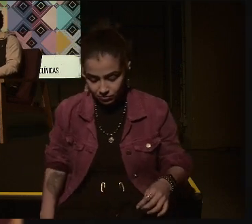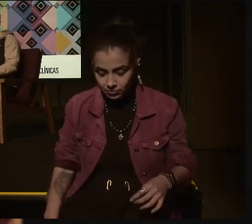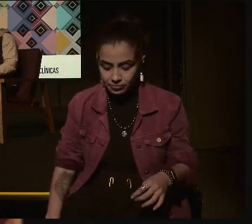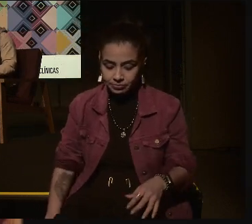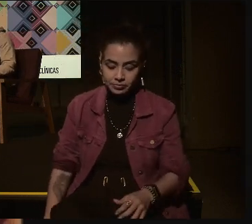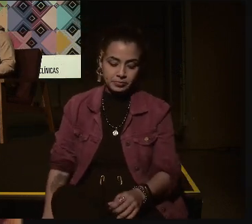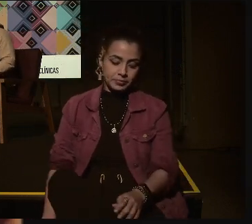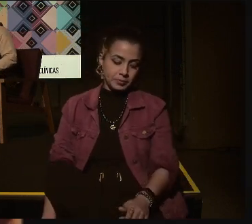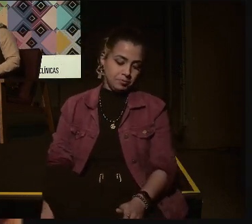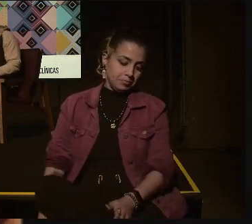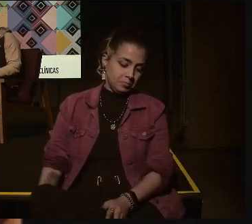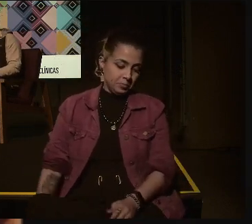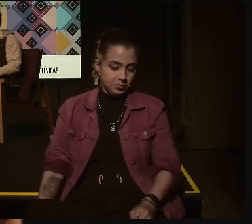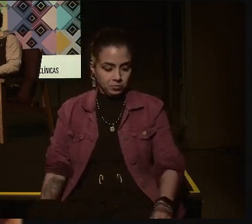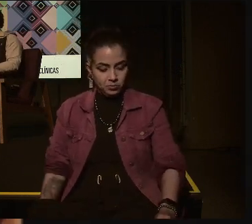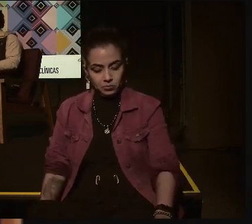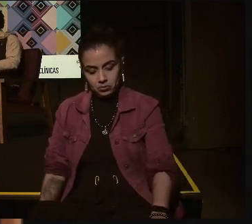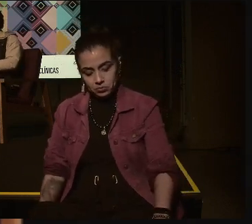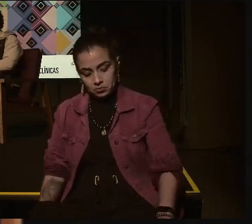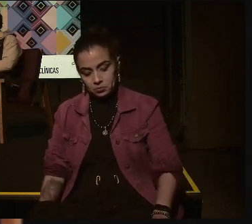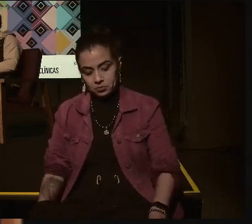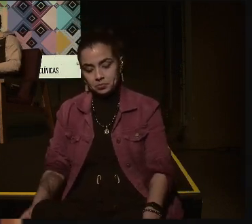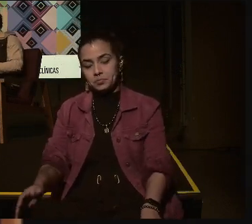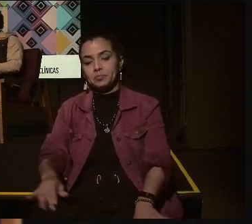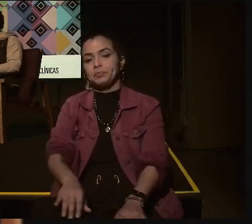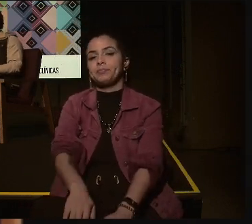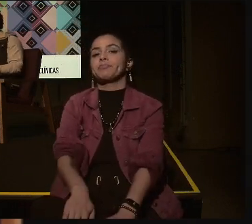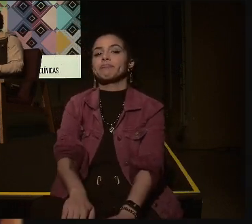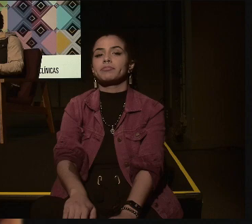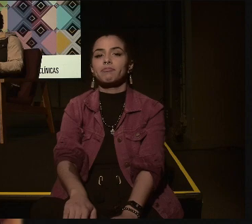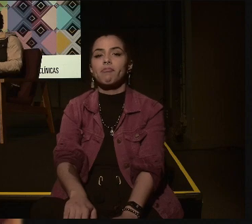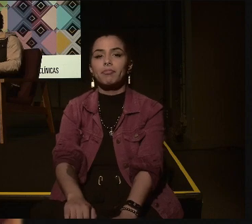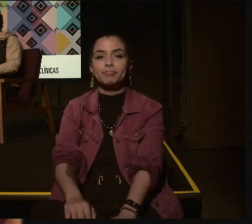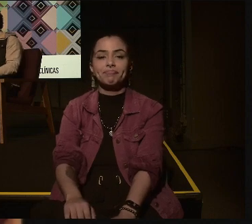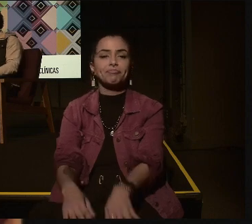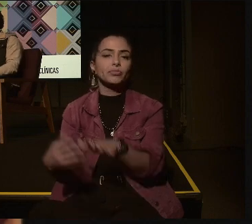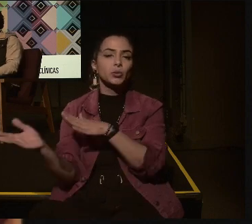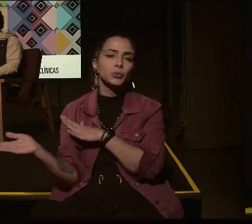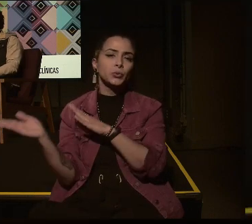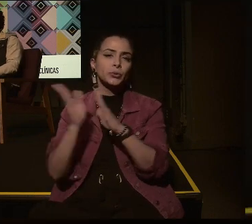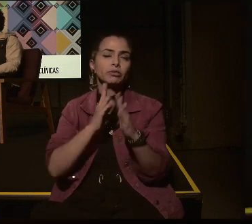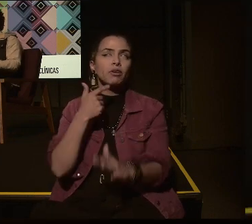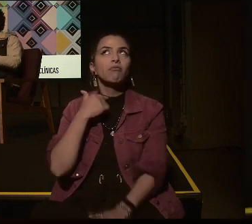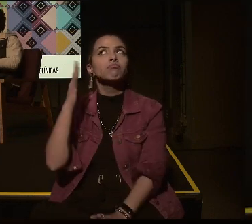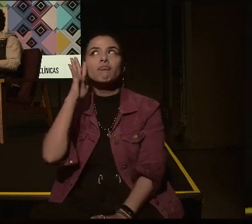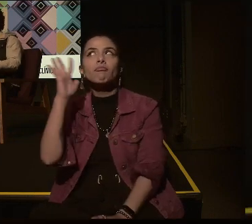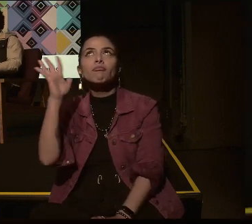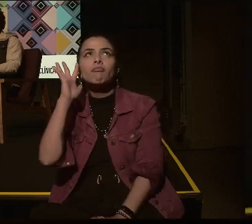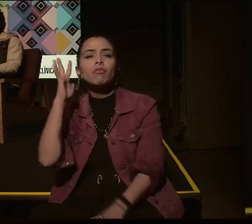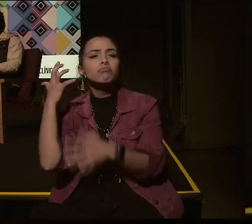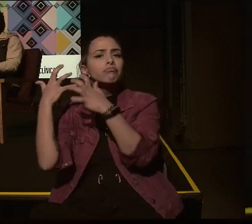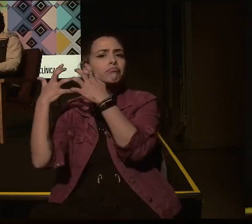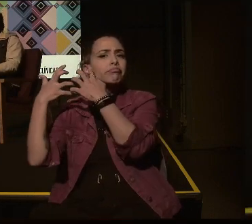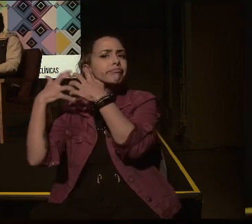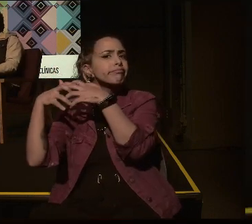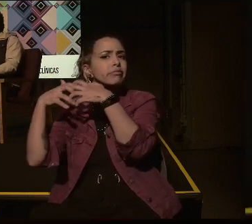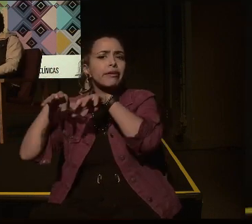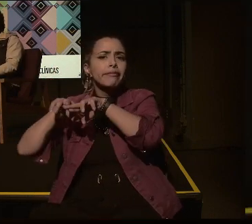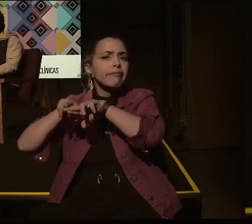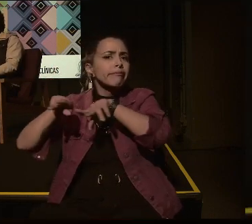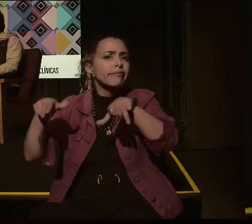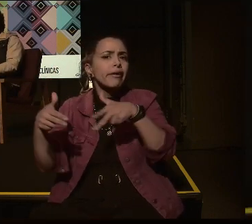Bom, eu pensei várias coisas aqui. Inclusive, o Emiliano foi o primeiro que a